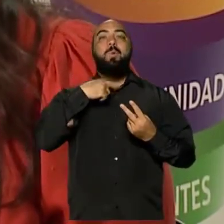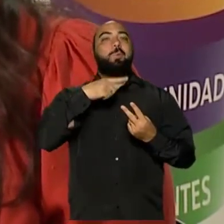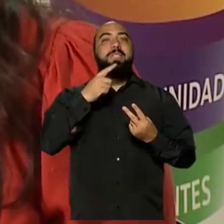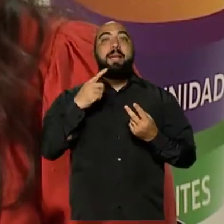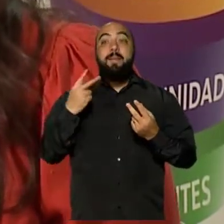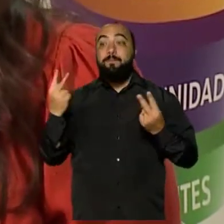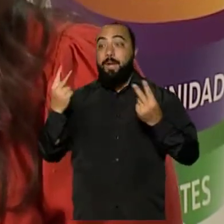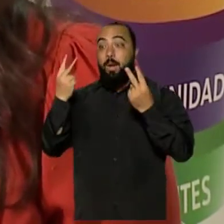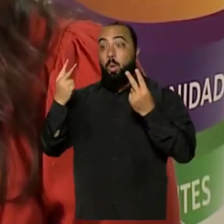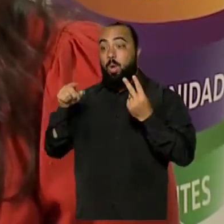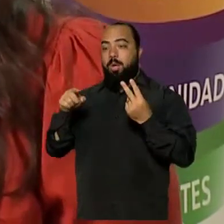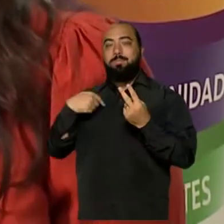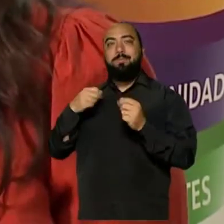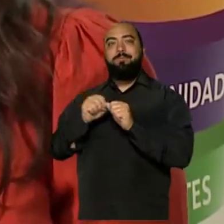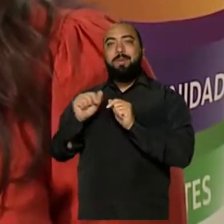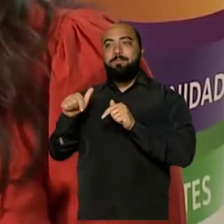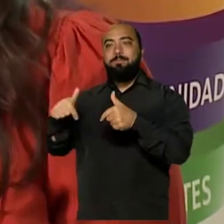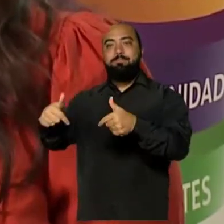que você faz, né?